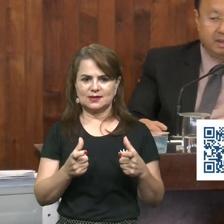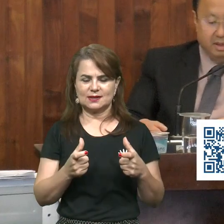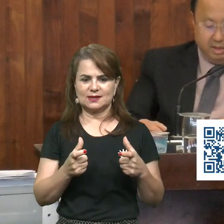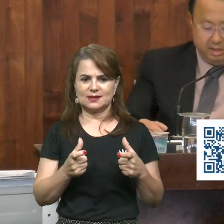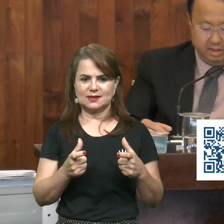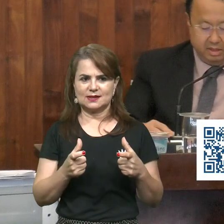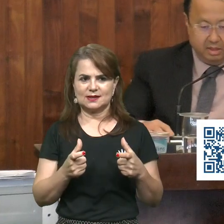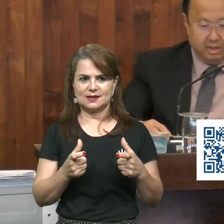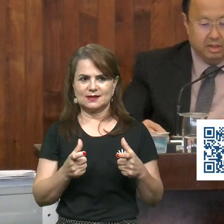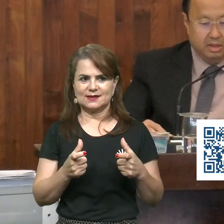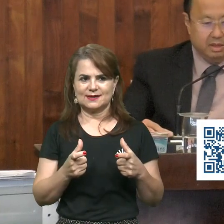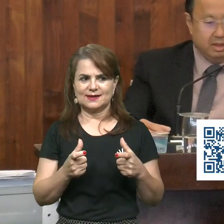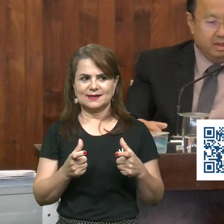terceiro lugar, né, professora Carmen?